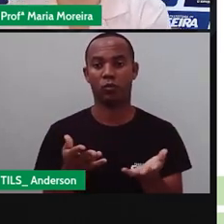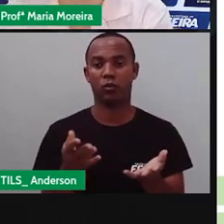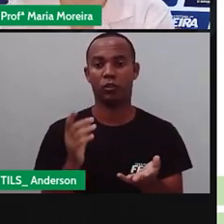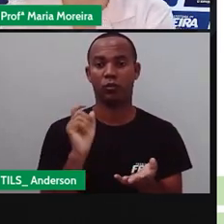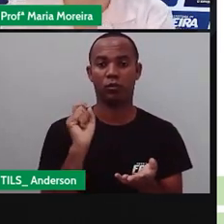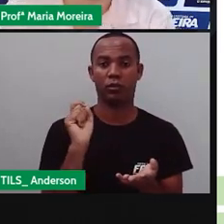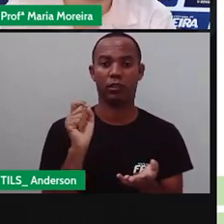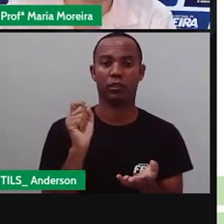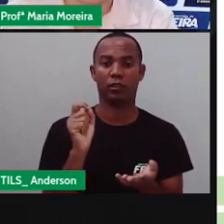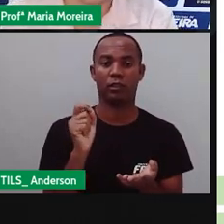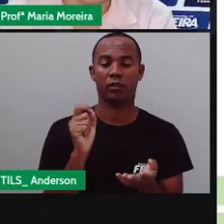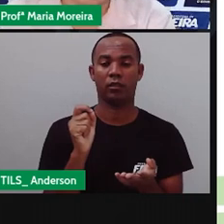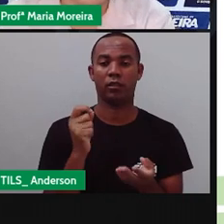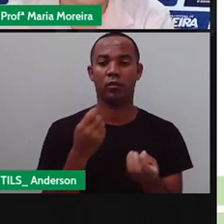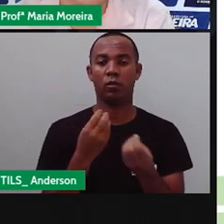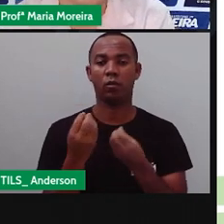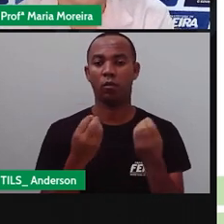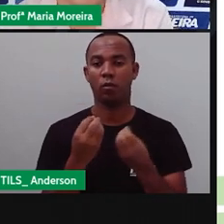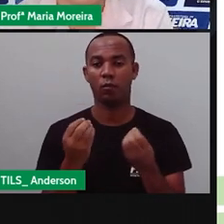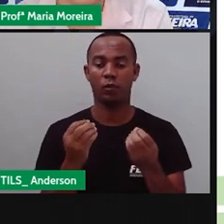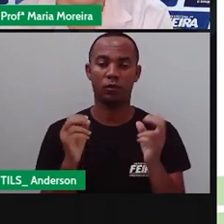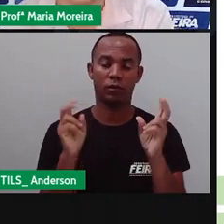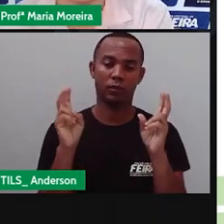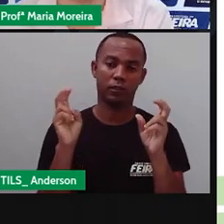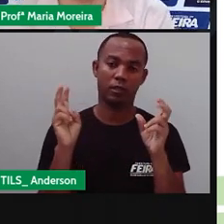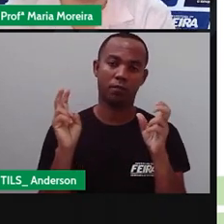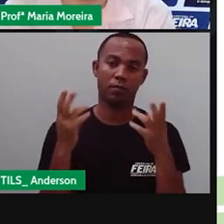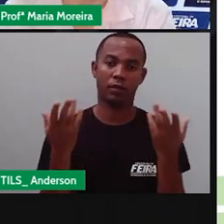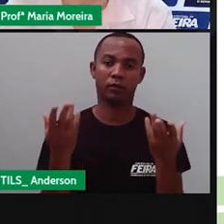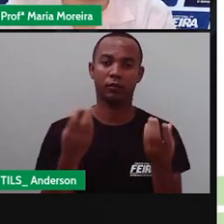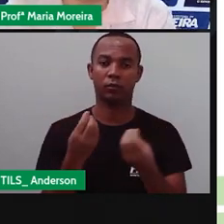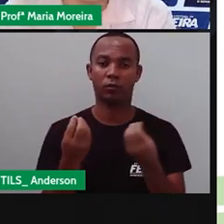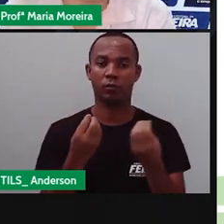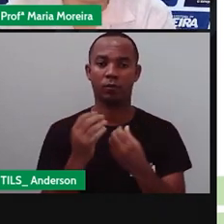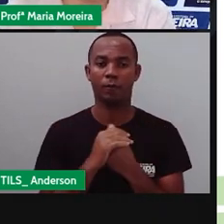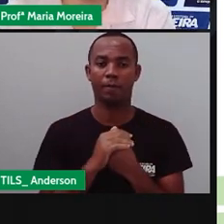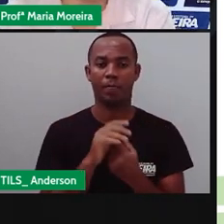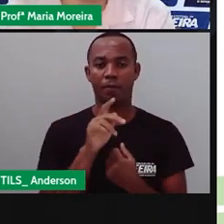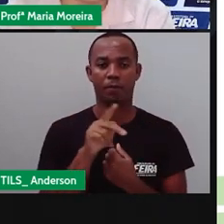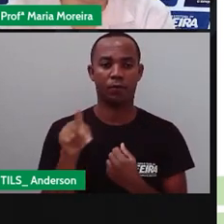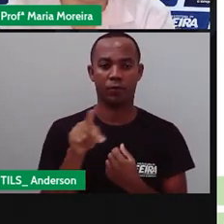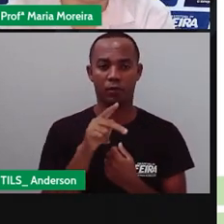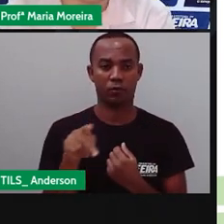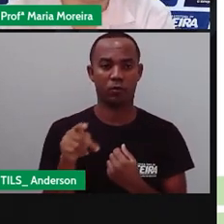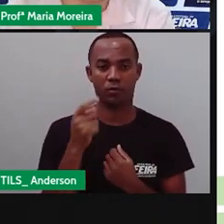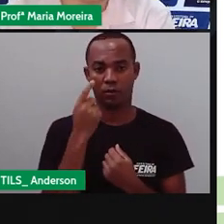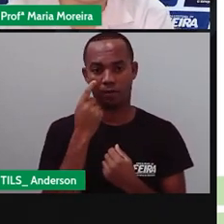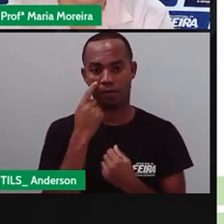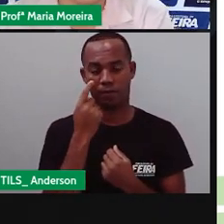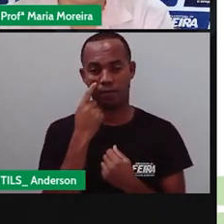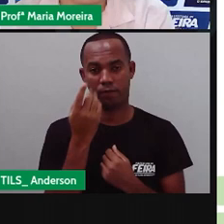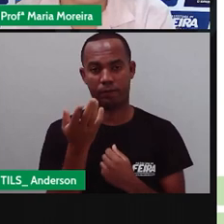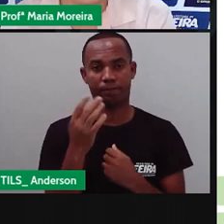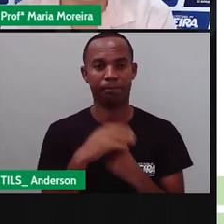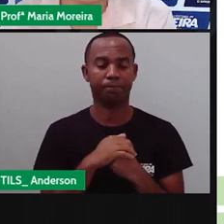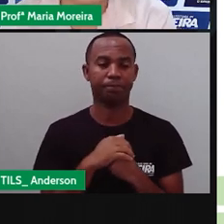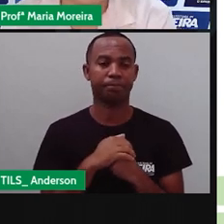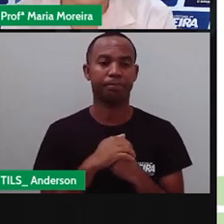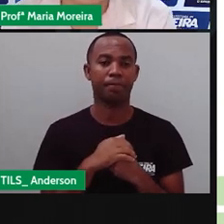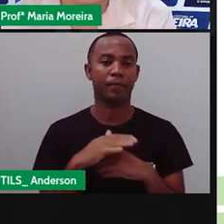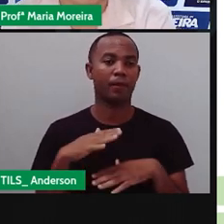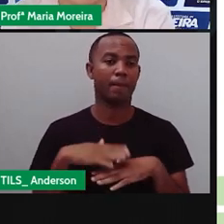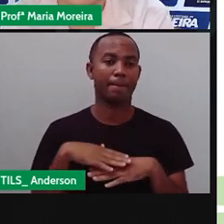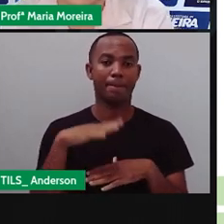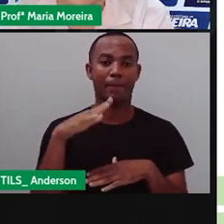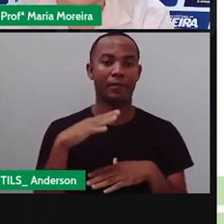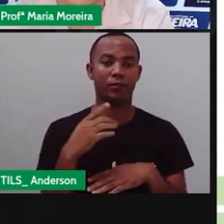né, a nossa aula de linguagens que passou aí ontem para vocês. Pró Maria e Anderson aqui com vocês mais